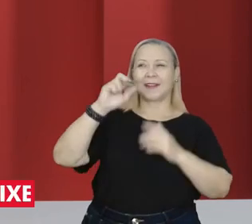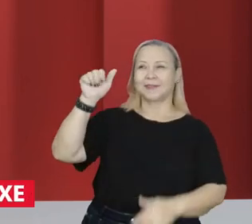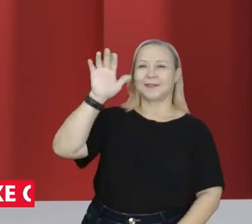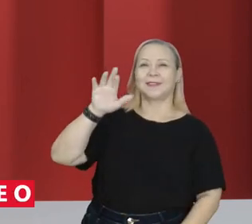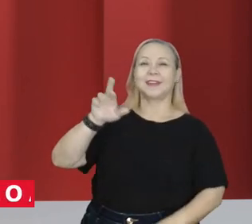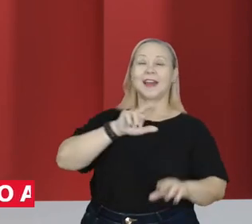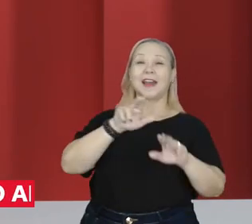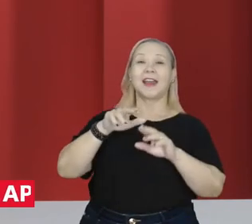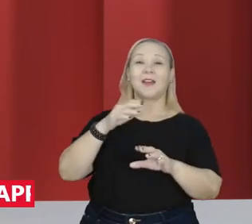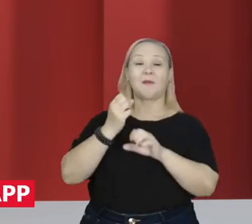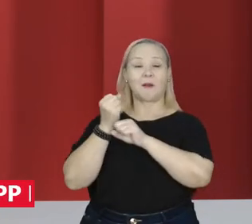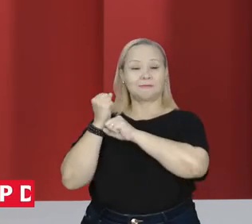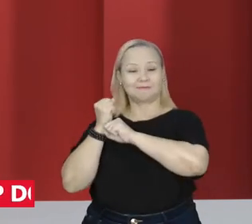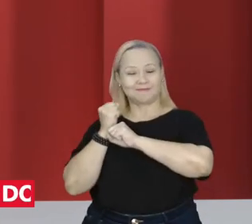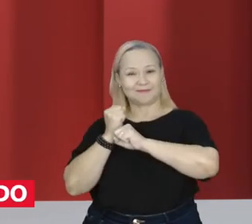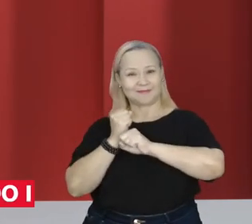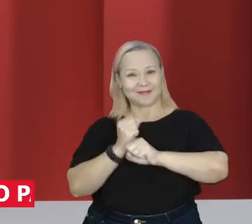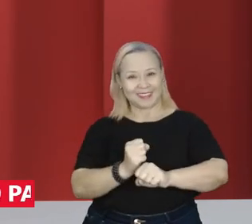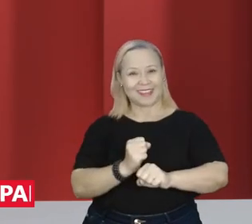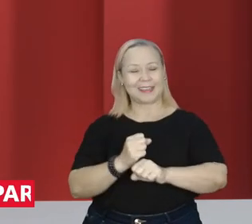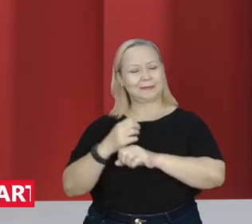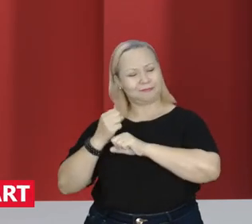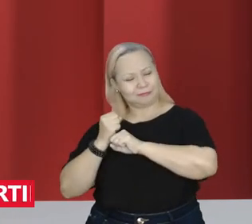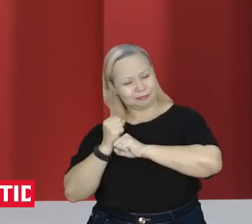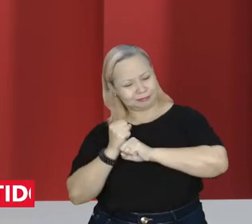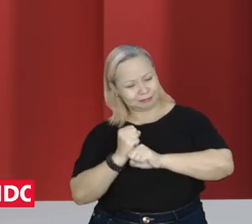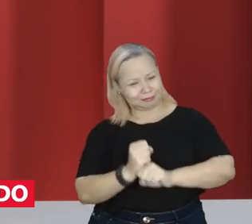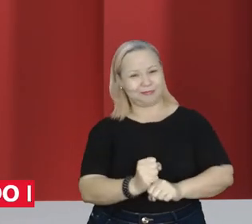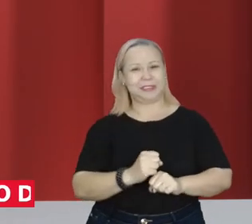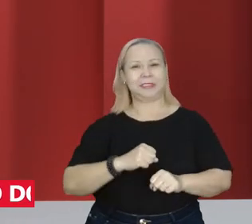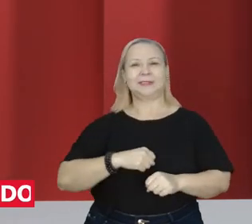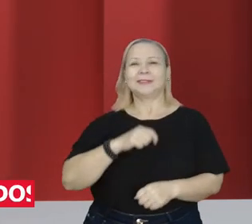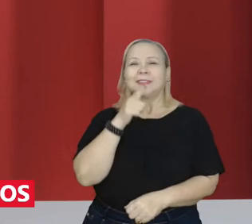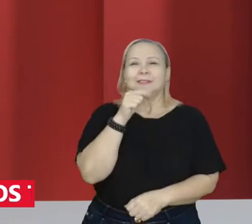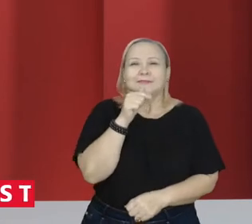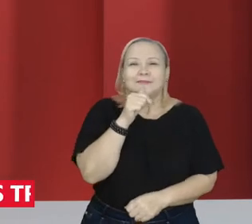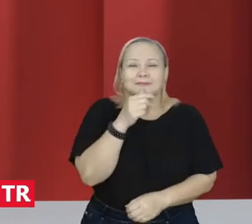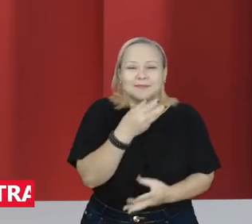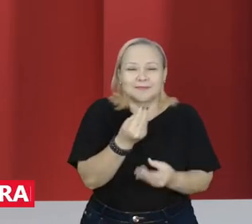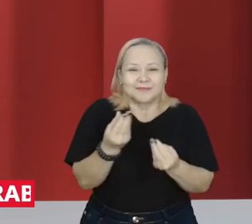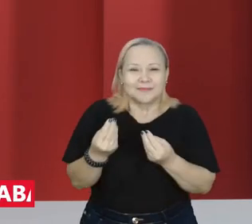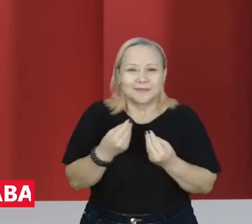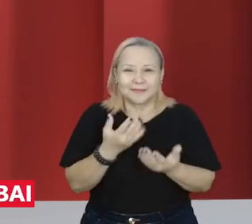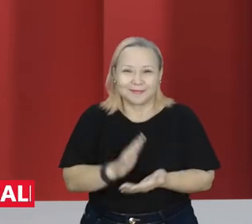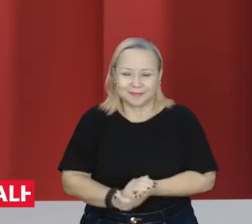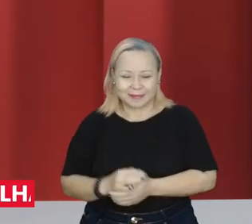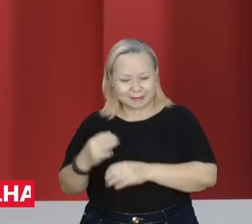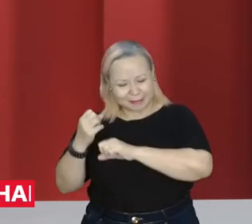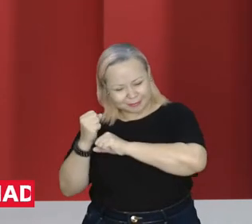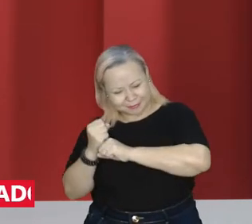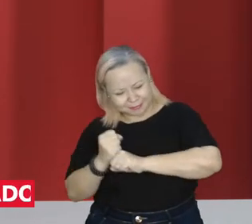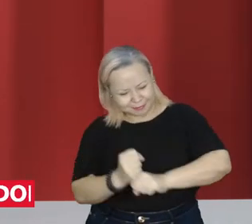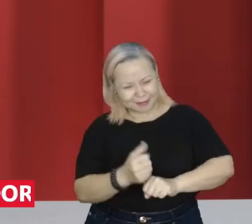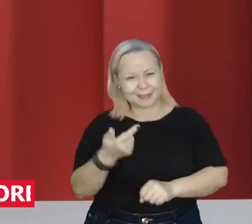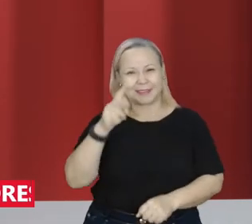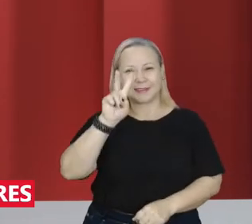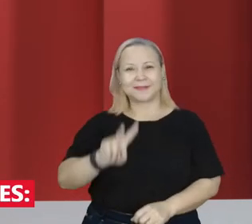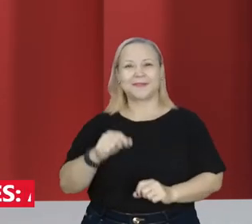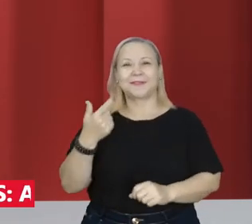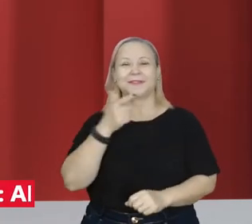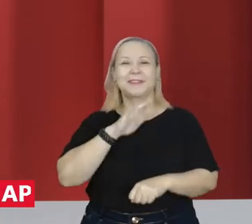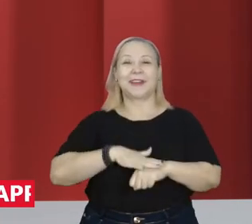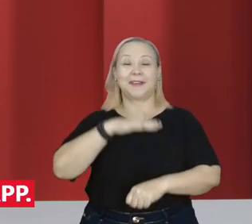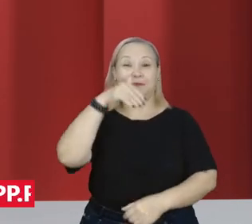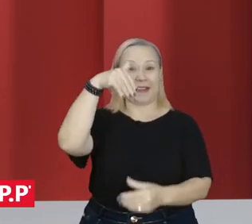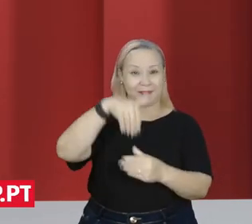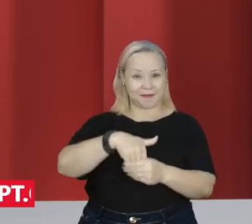igual o caldo de cana, né? A gente moe a primeira vez, sai bastante caldo. Mas se você moe uma segunda vez, a gente consegue mais votos